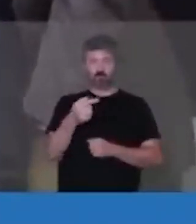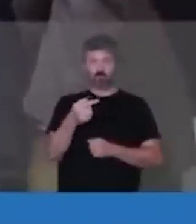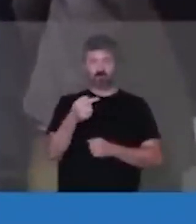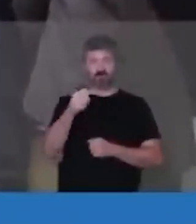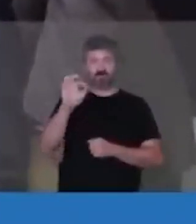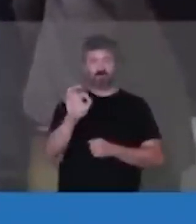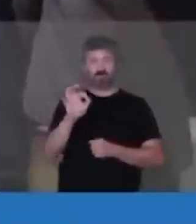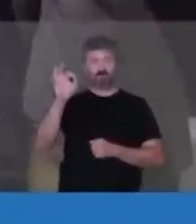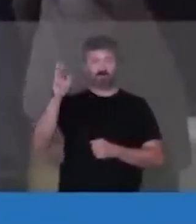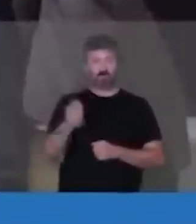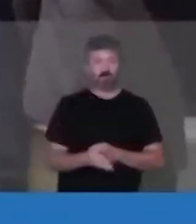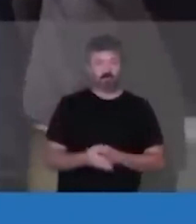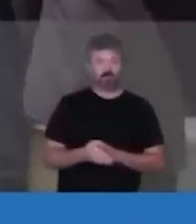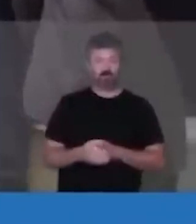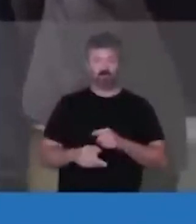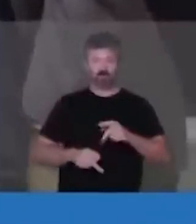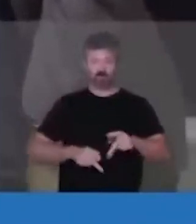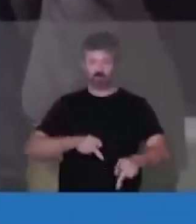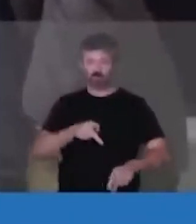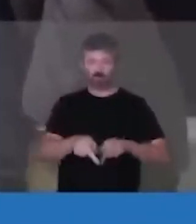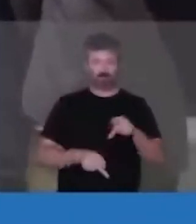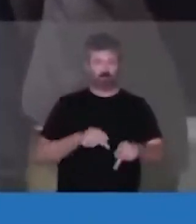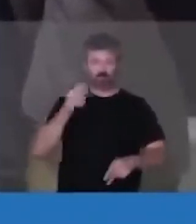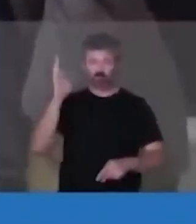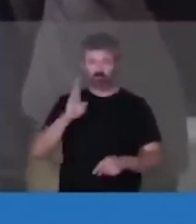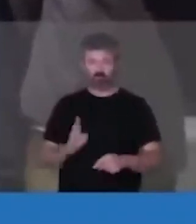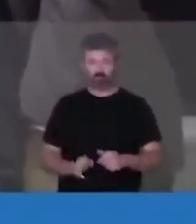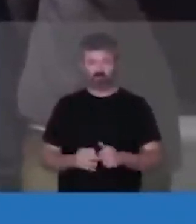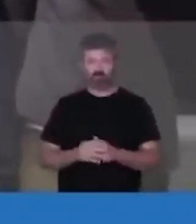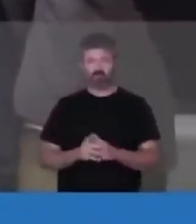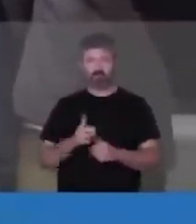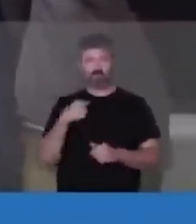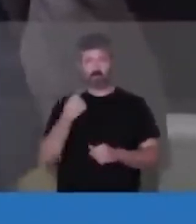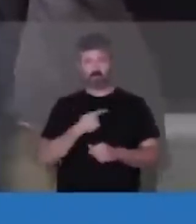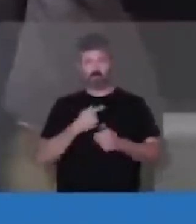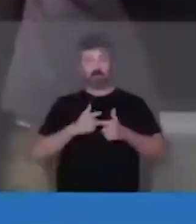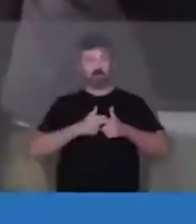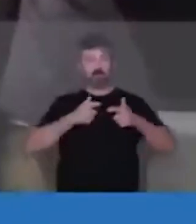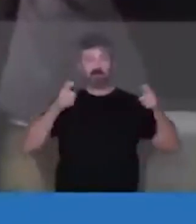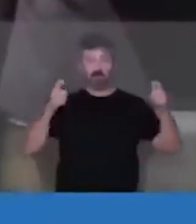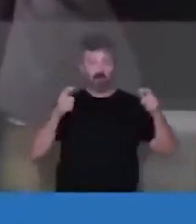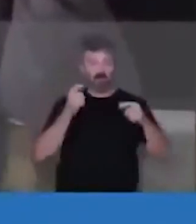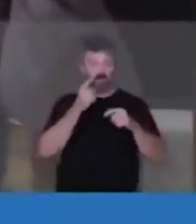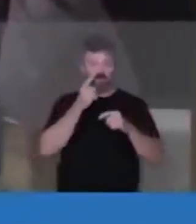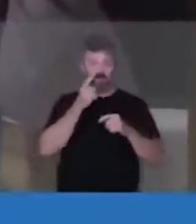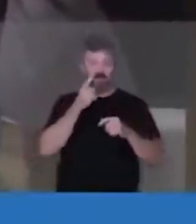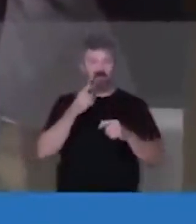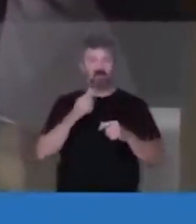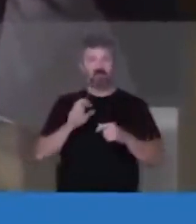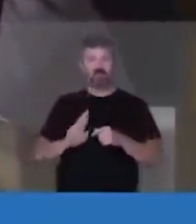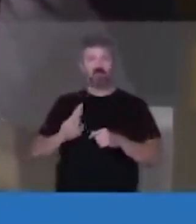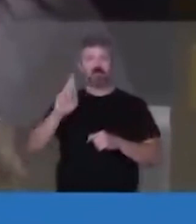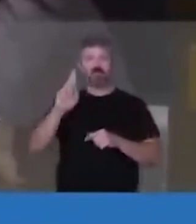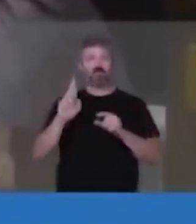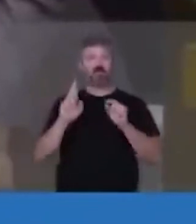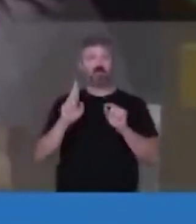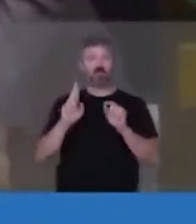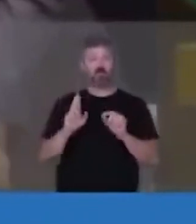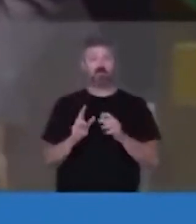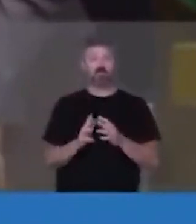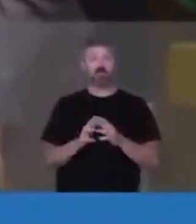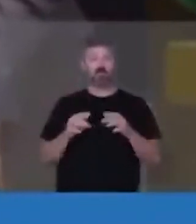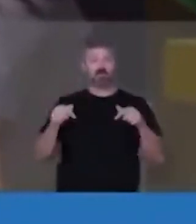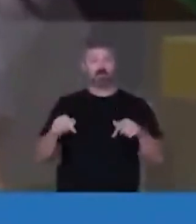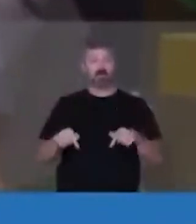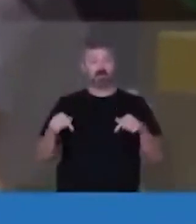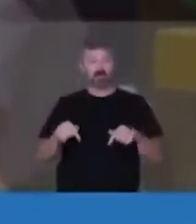dos Palmares. Na ocasião, contudo, os parlamentares decidiram não tornar a data um feriado nacional.